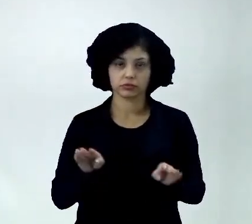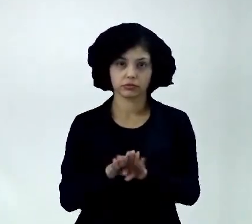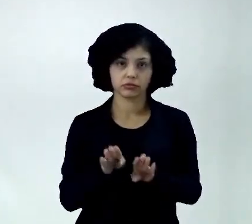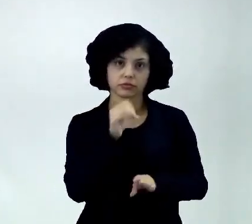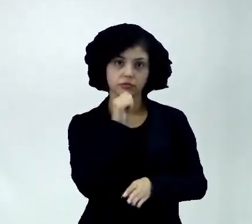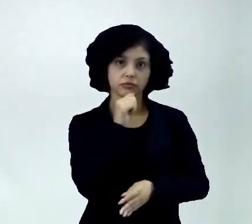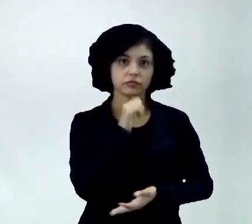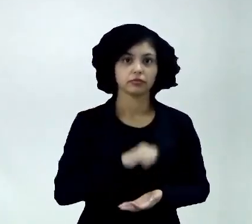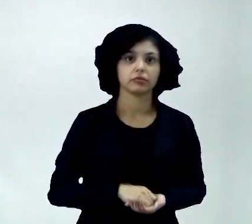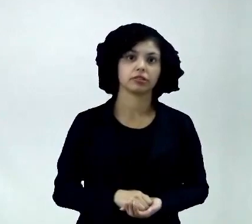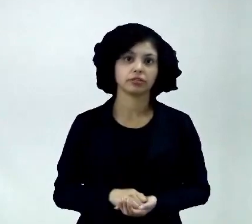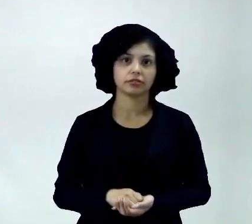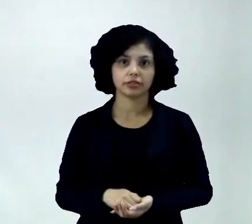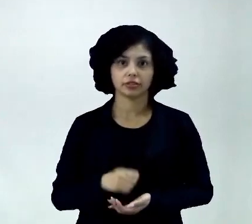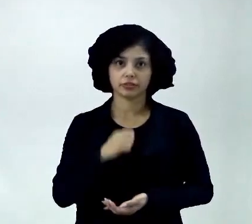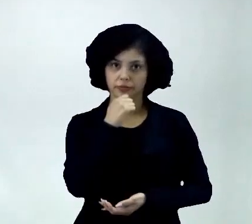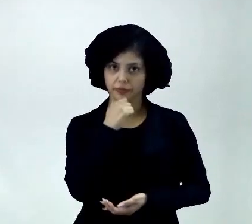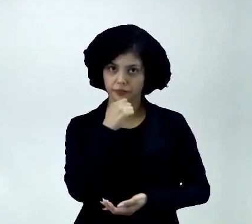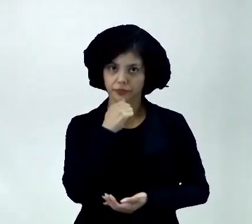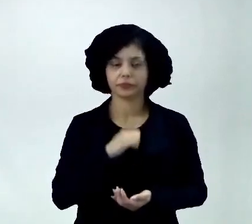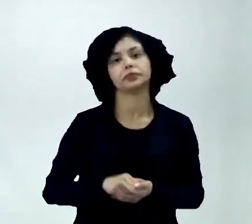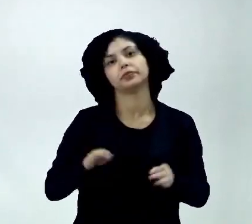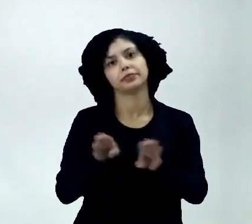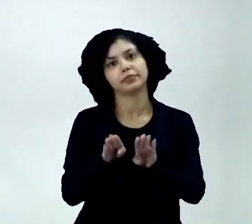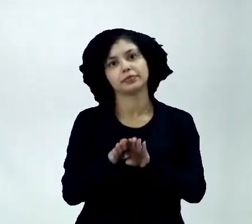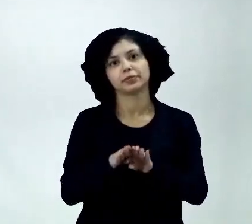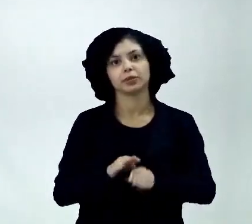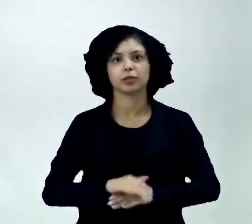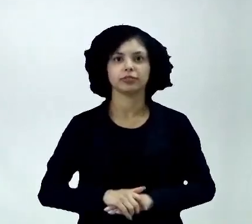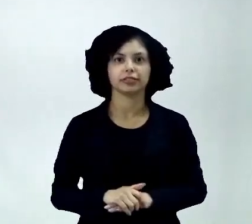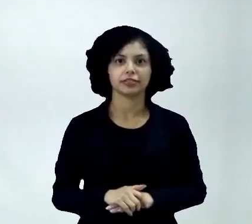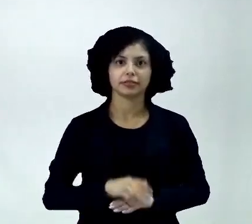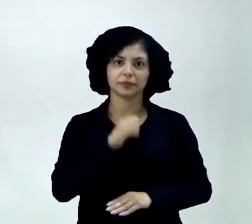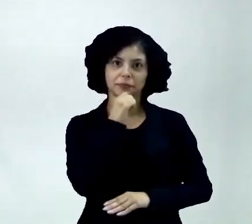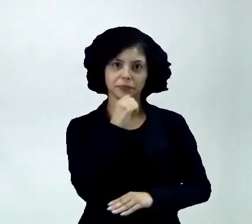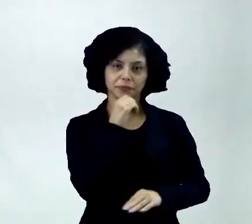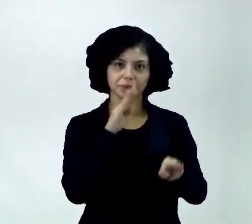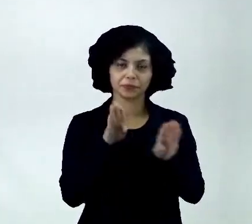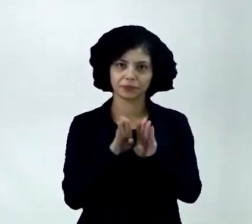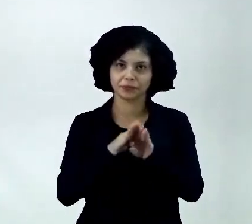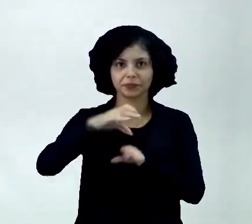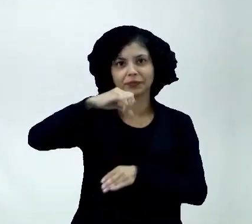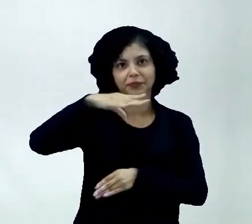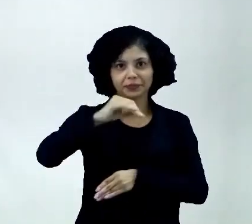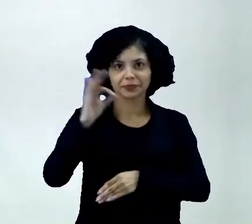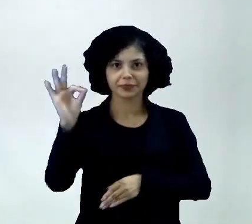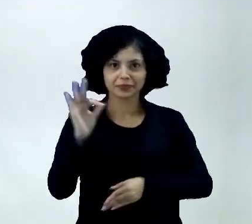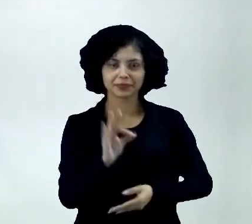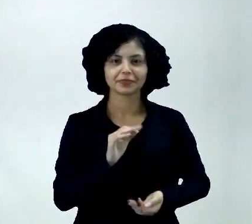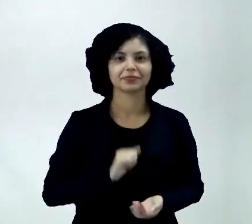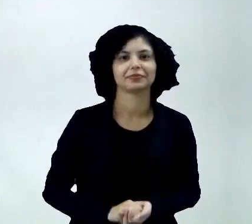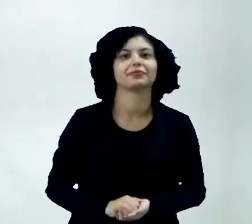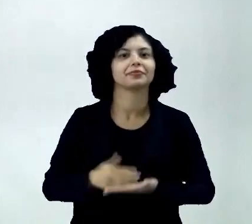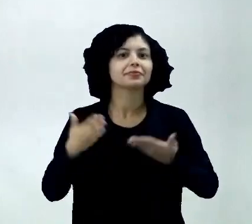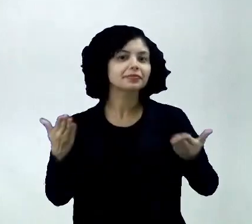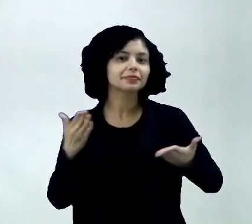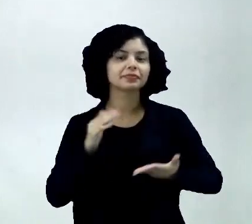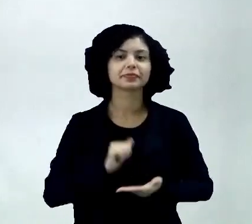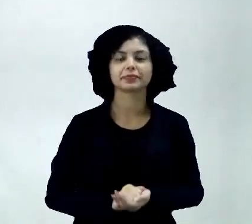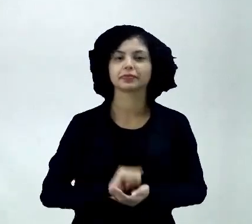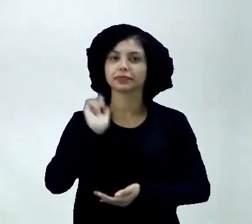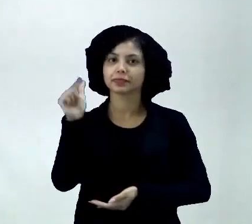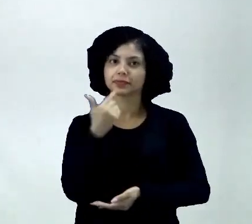ó, só para vocês entenderem a dimensão. Oi? Tá tudo bem? 90%? Só também tá tudo bem.